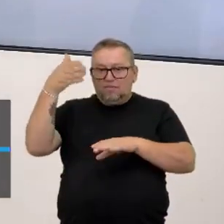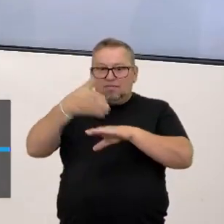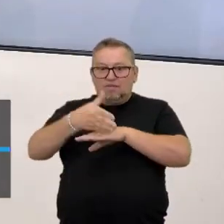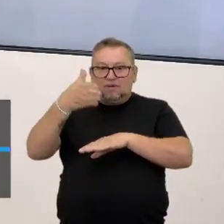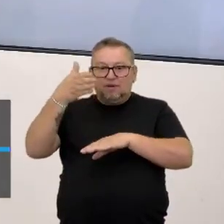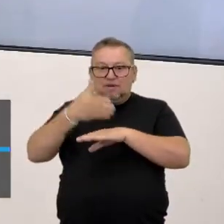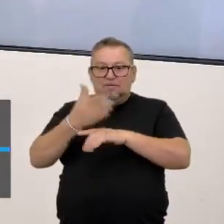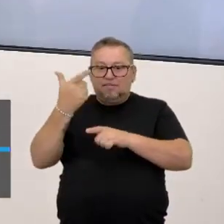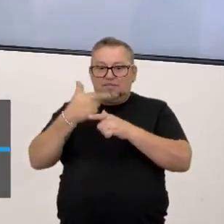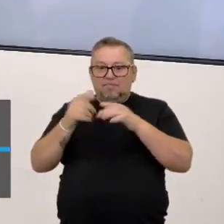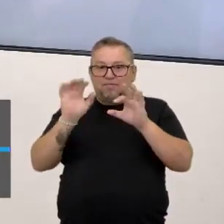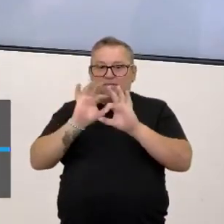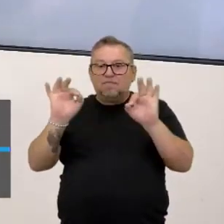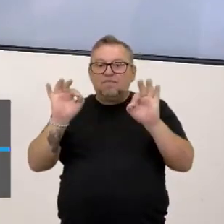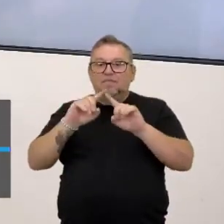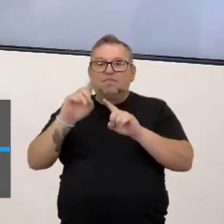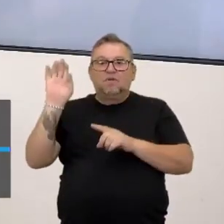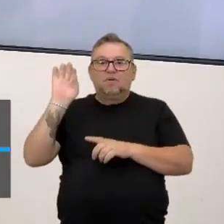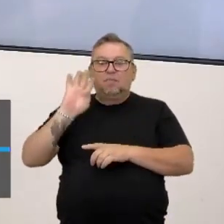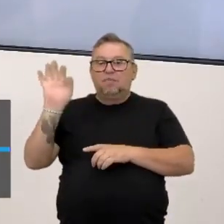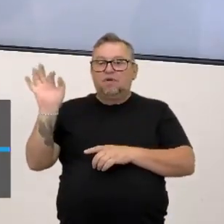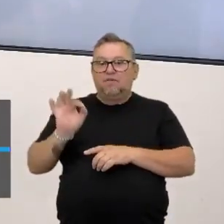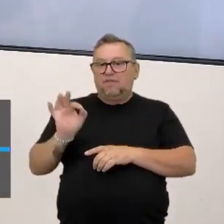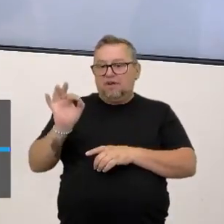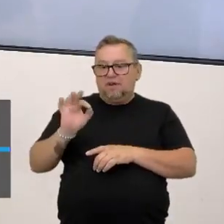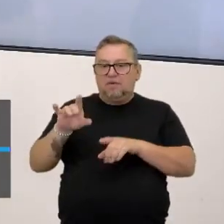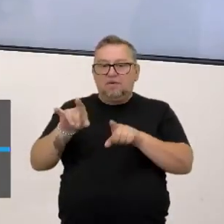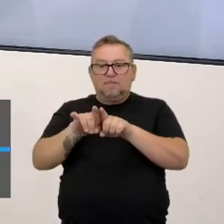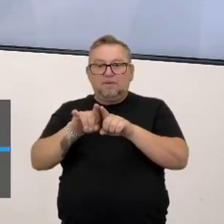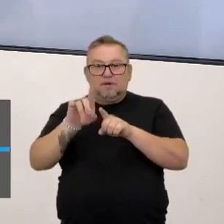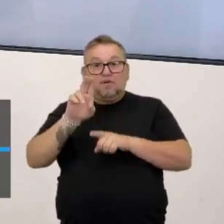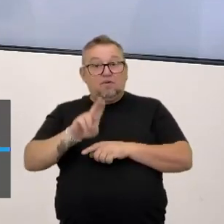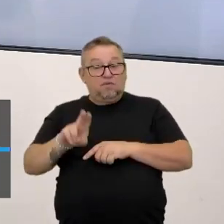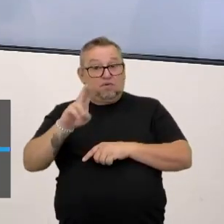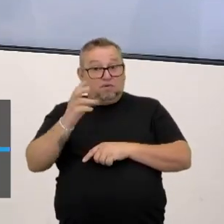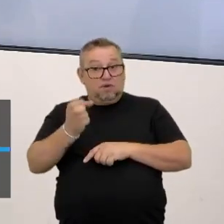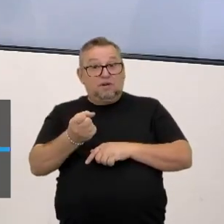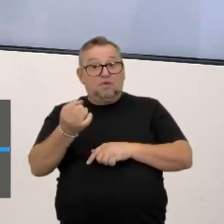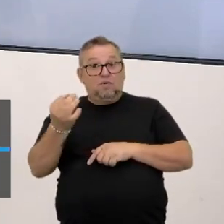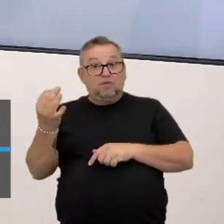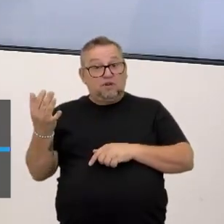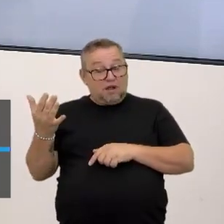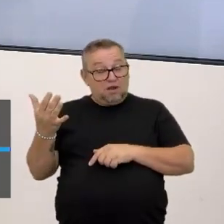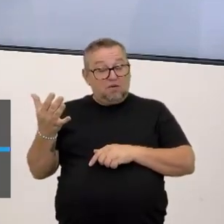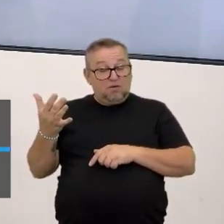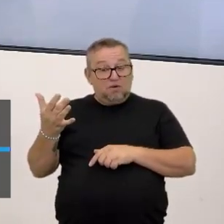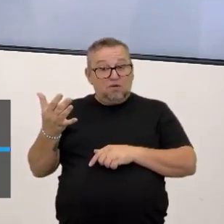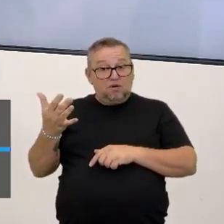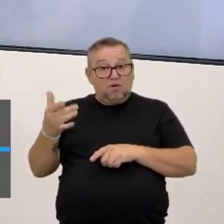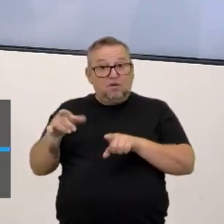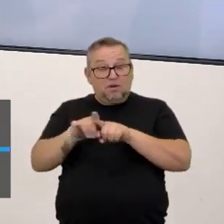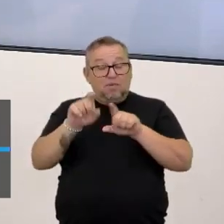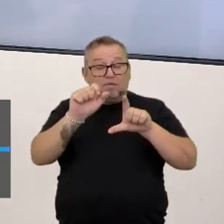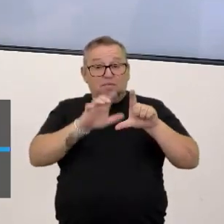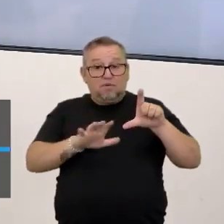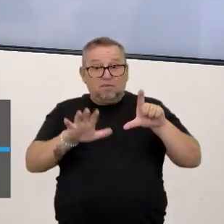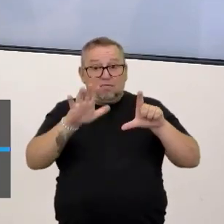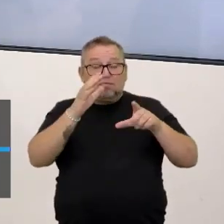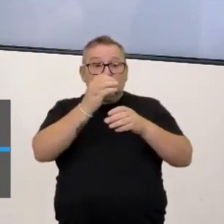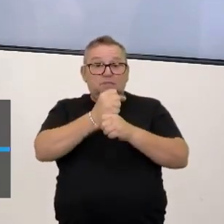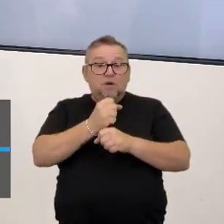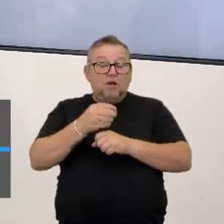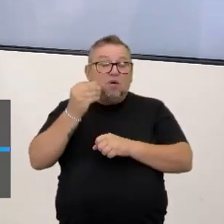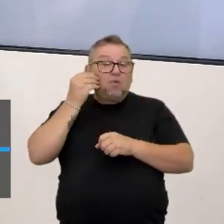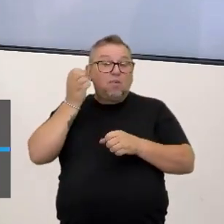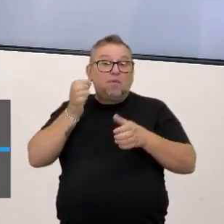tem problema algum não, tá bacana, tá perfeito também, mesmo porque a gente utiliza a quantidade, né, de elementos do campo amostral para calcular a